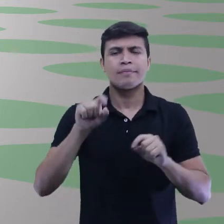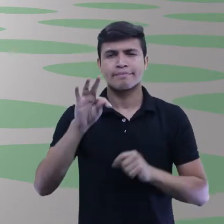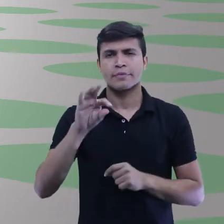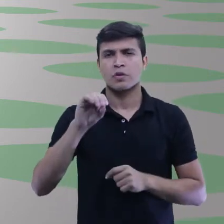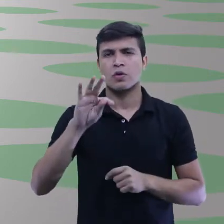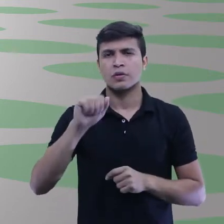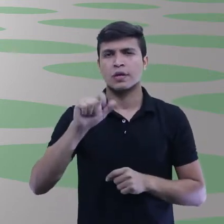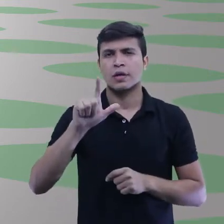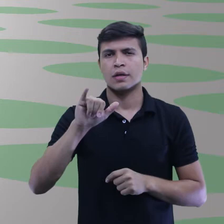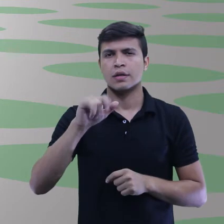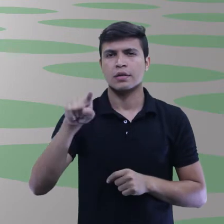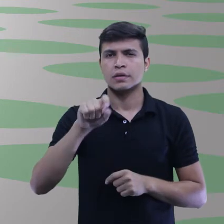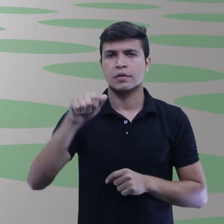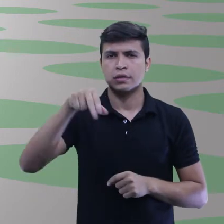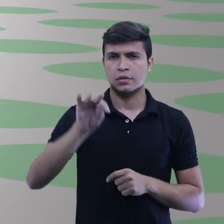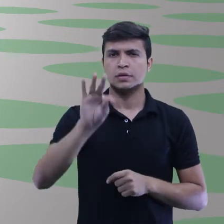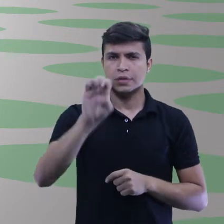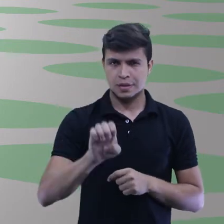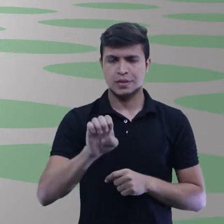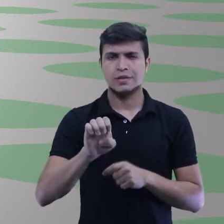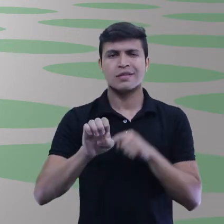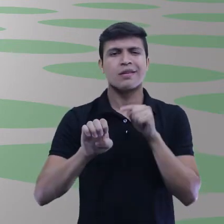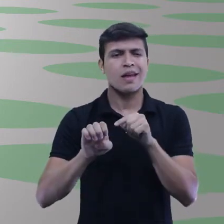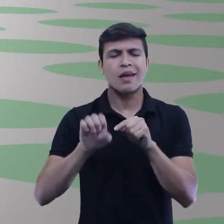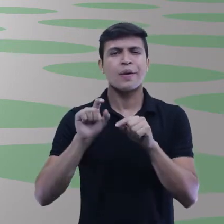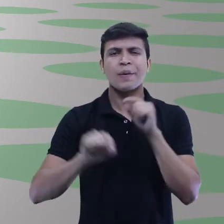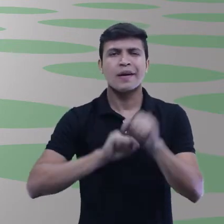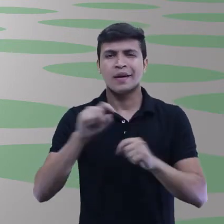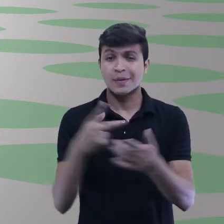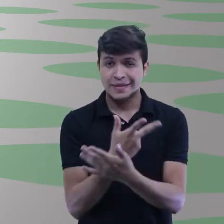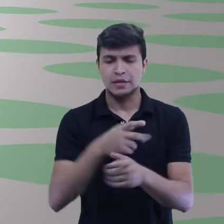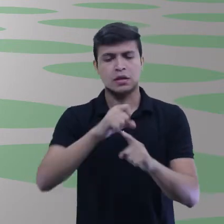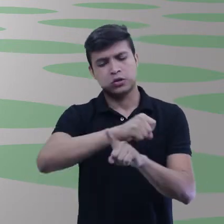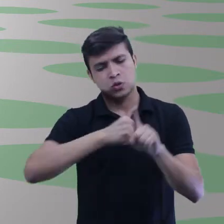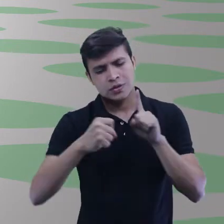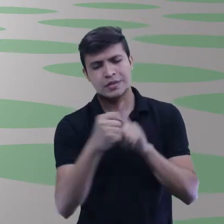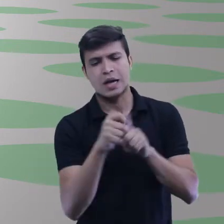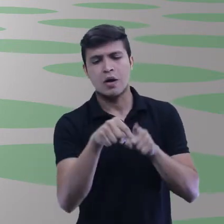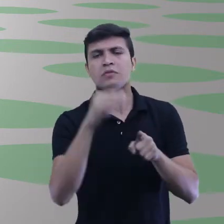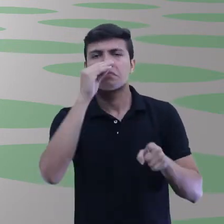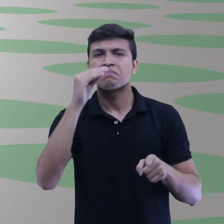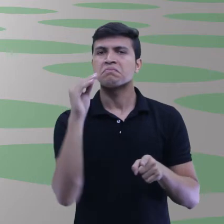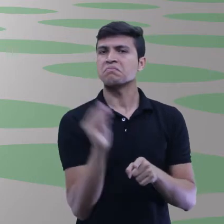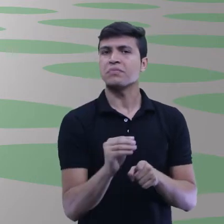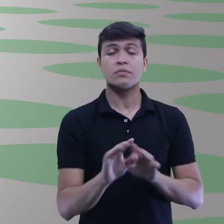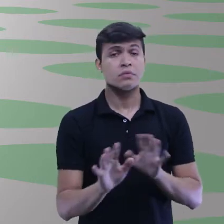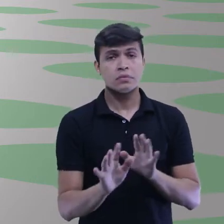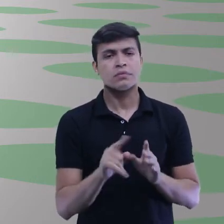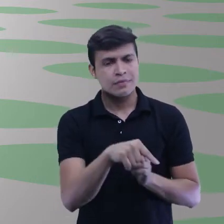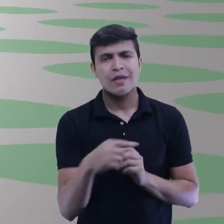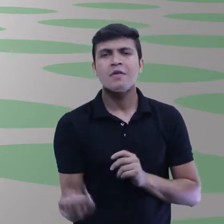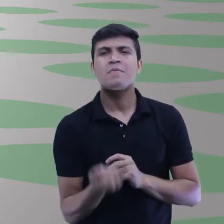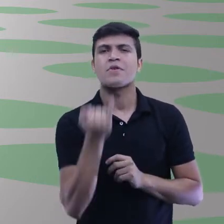maneira totalizante e não passiva, sendo direcionado olhares em que o social não é desconsiderado